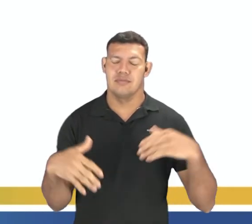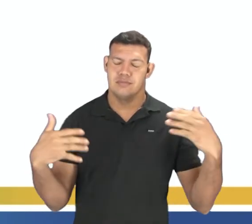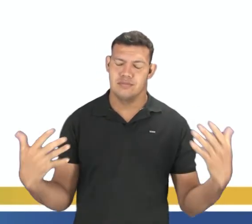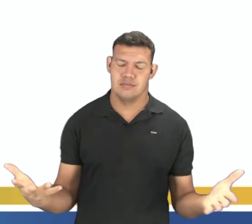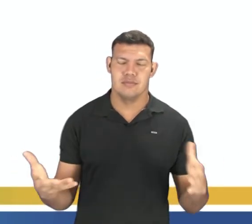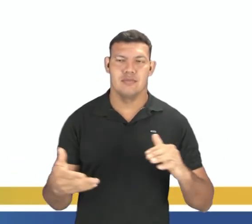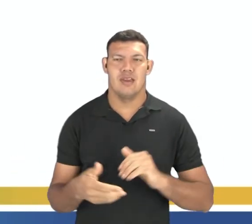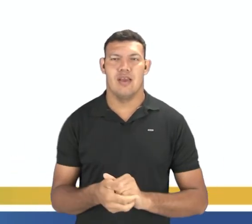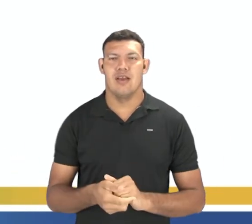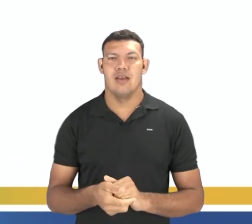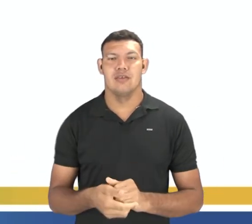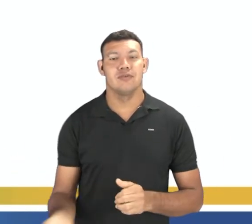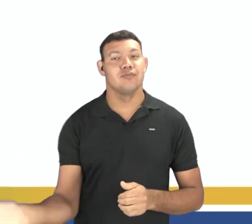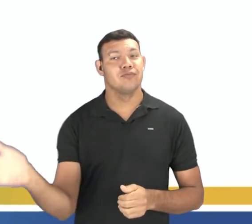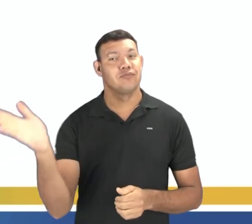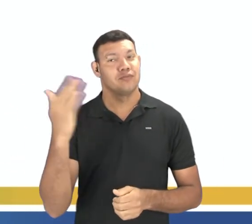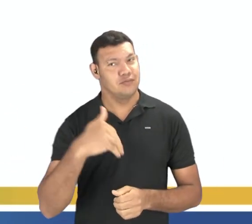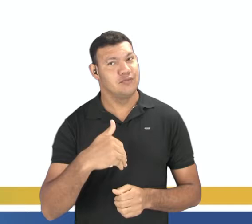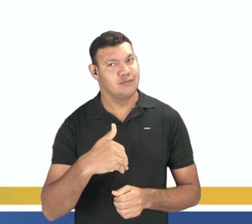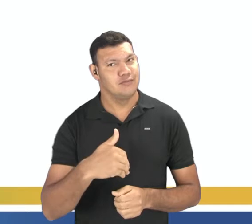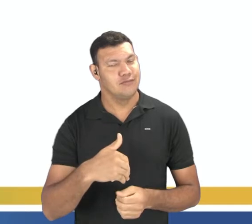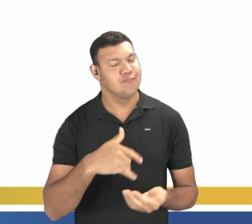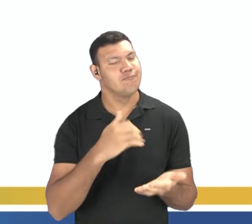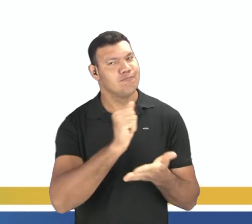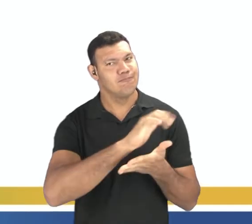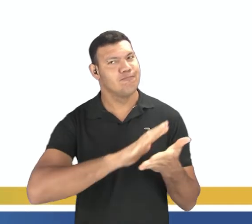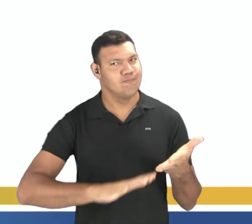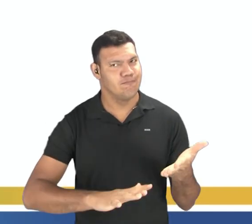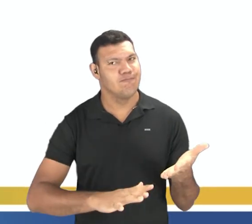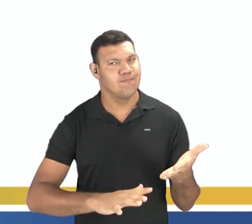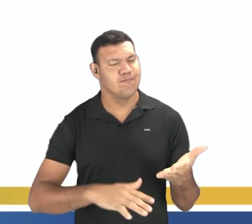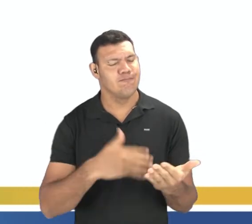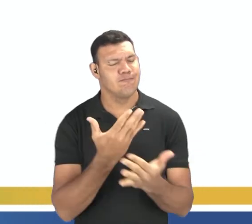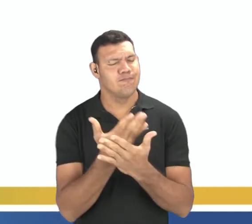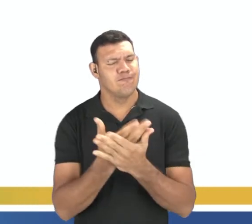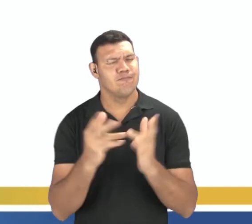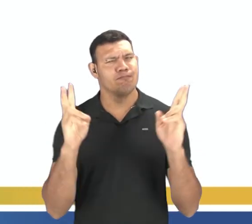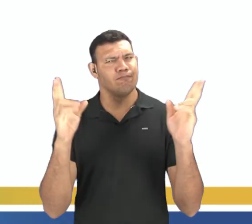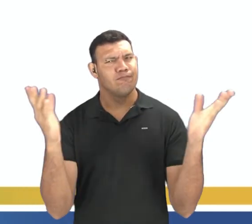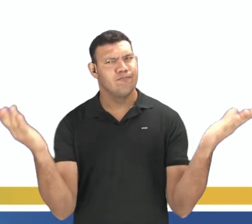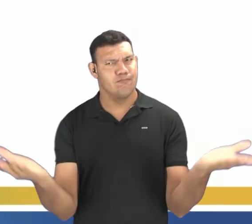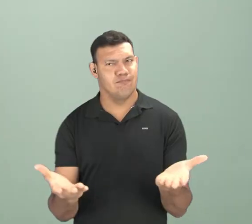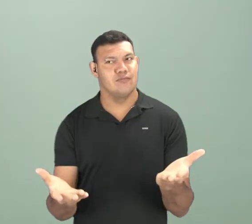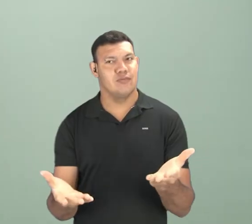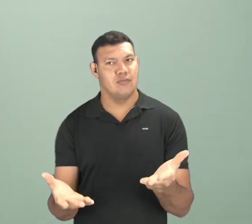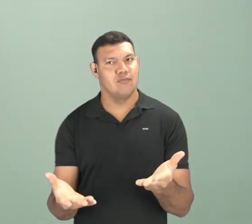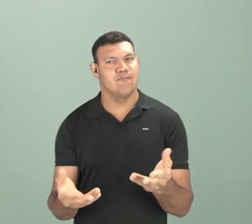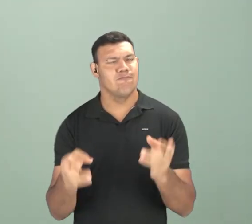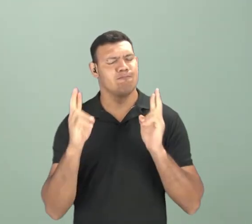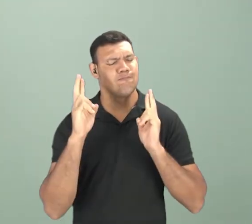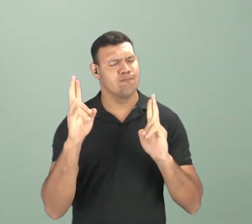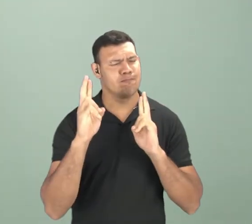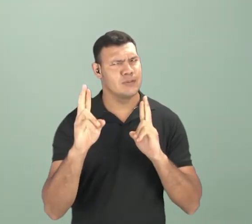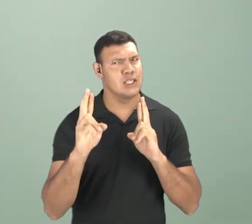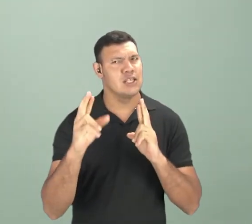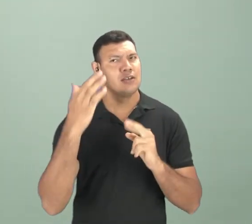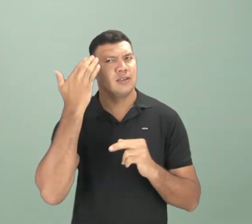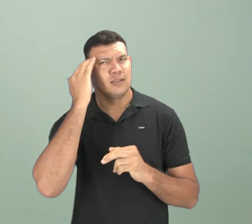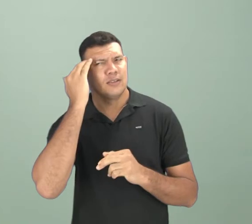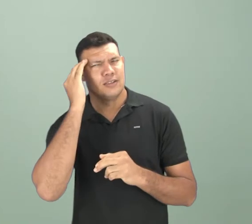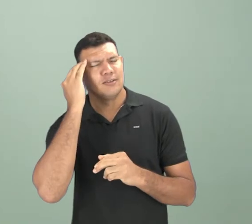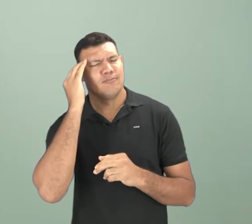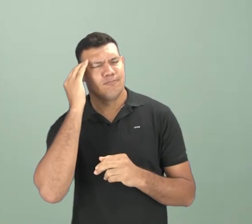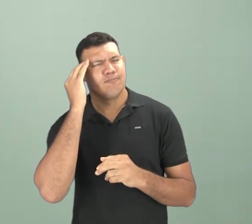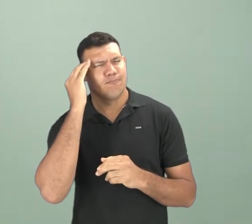Então, vamos começar ao exercitando da aula de hoje. Espero que vocês tenham compreendido